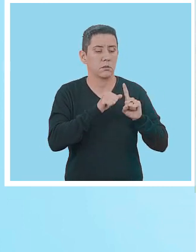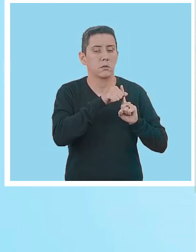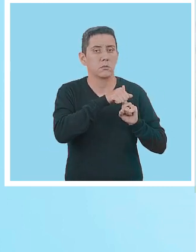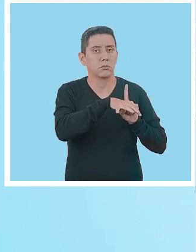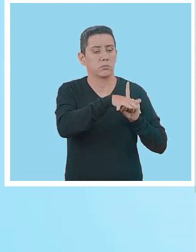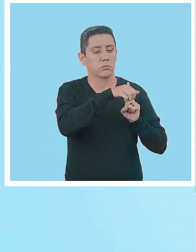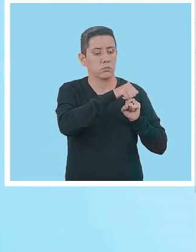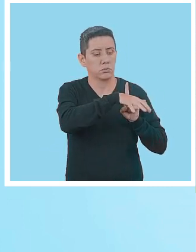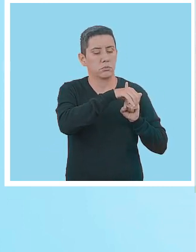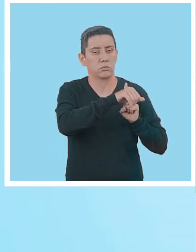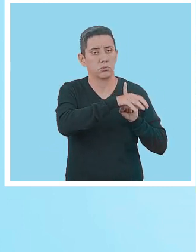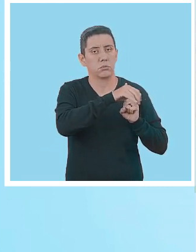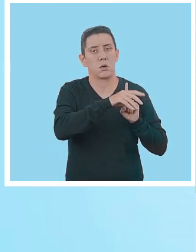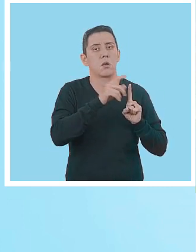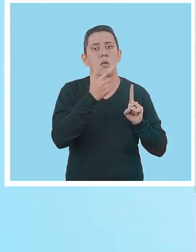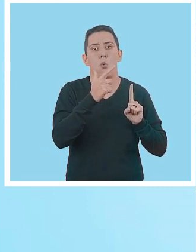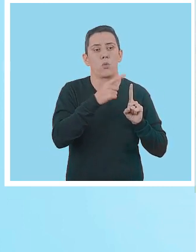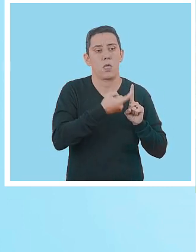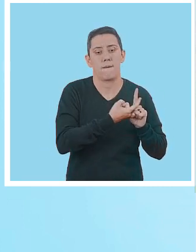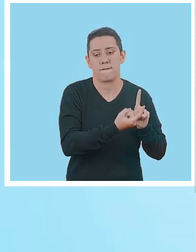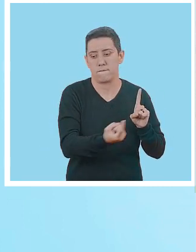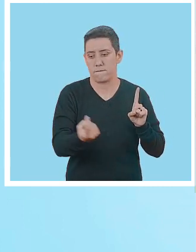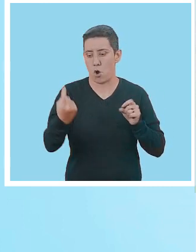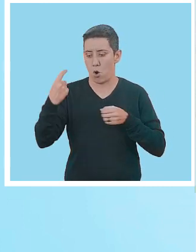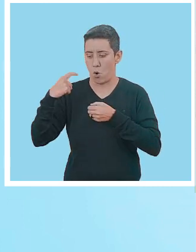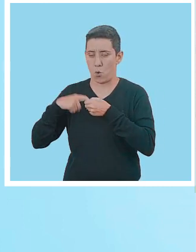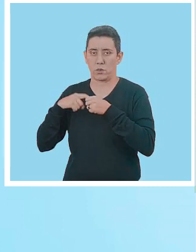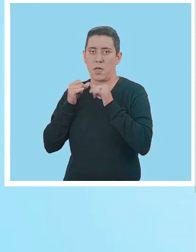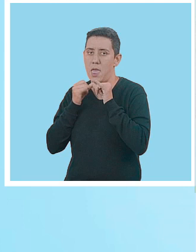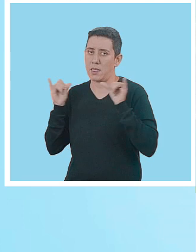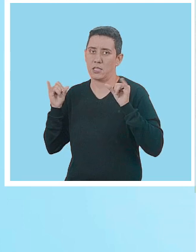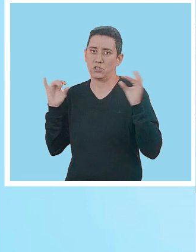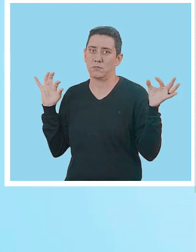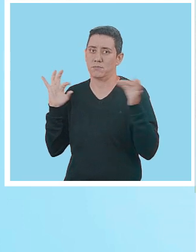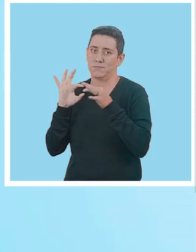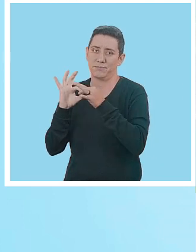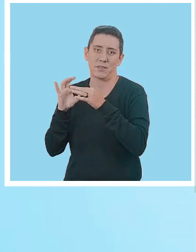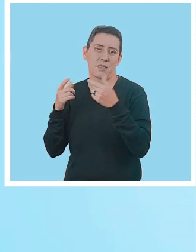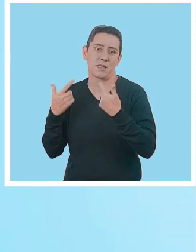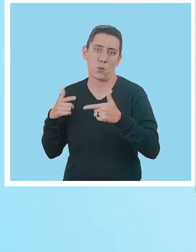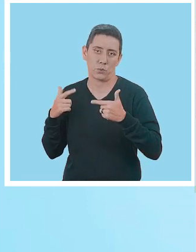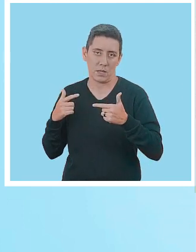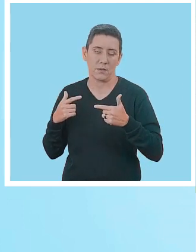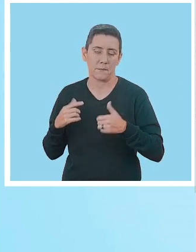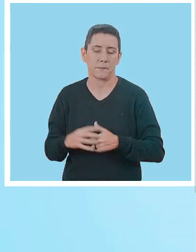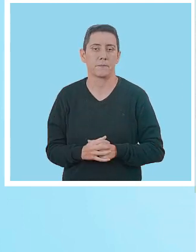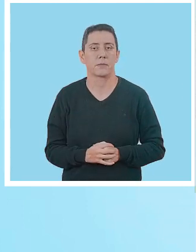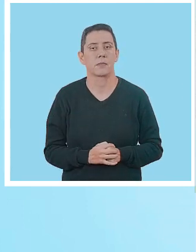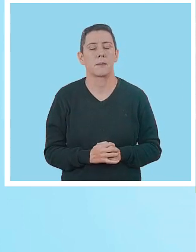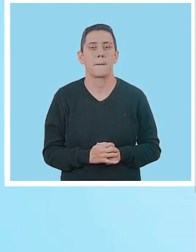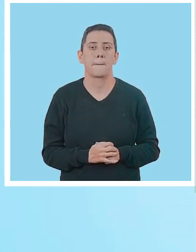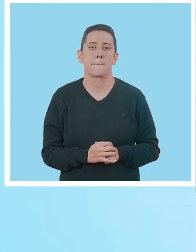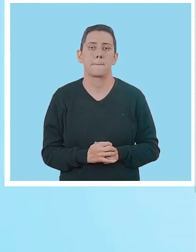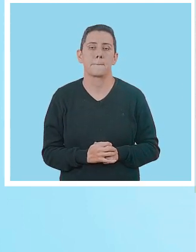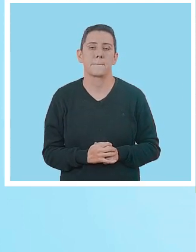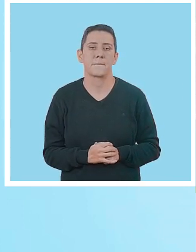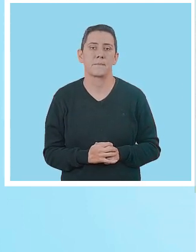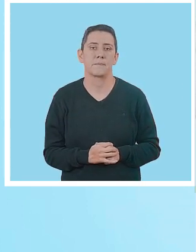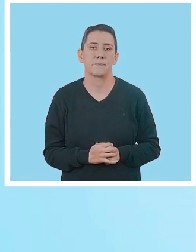momento energia para rede de distribuição tá então esse é um sistema que